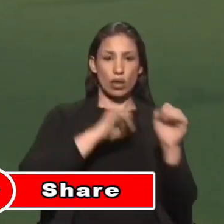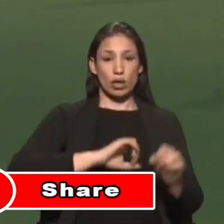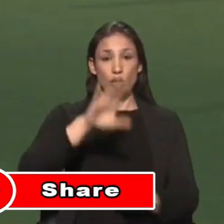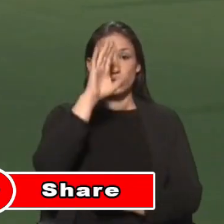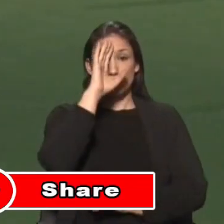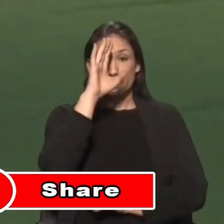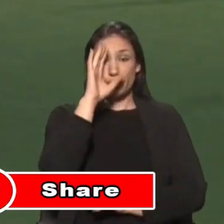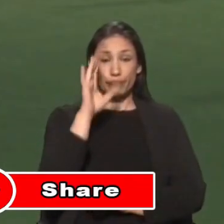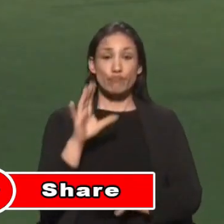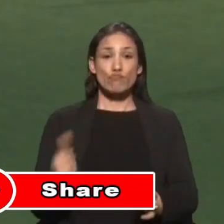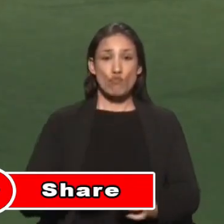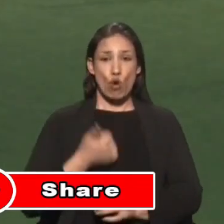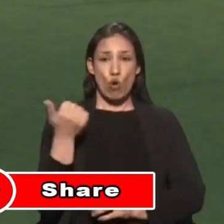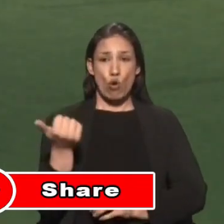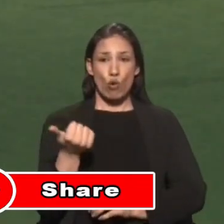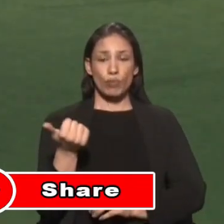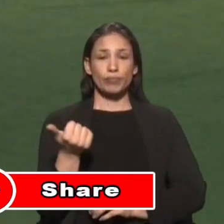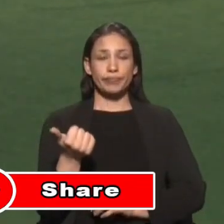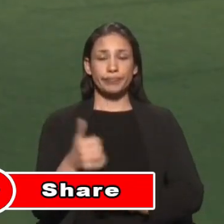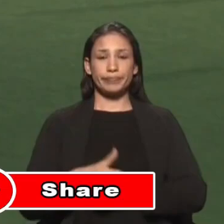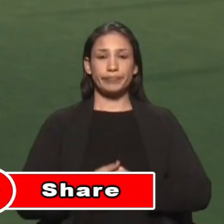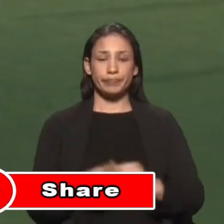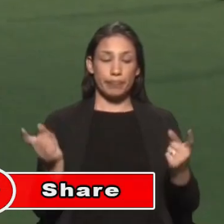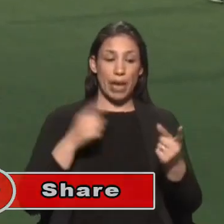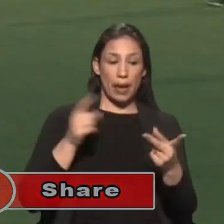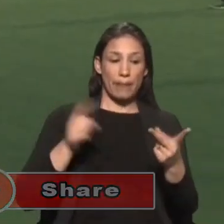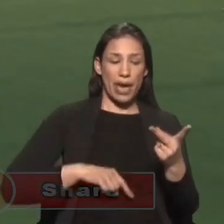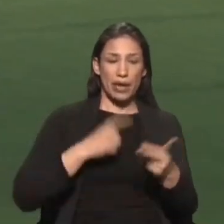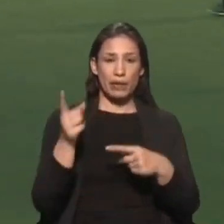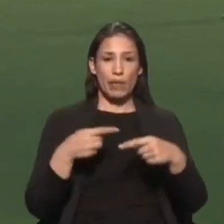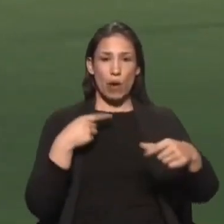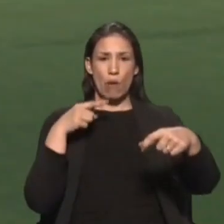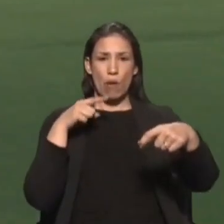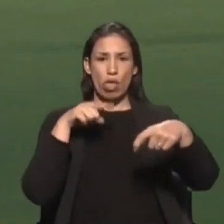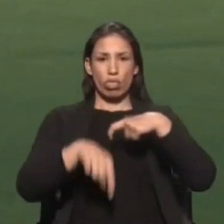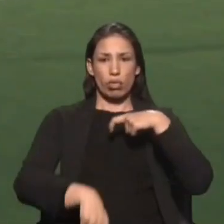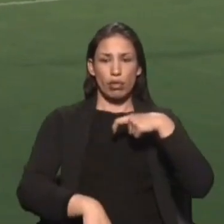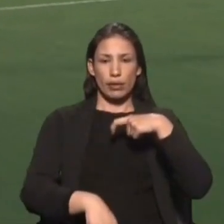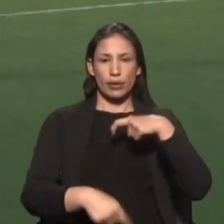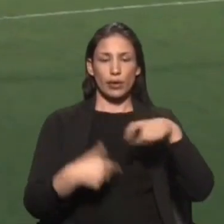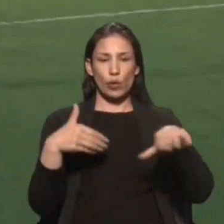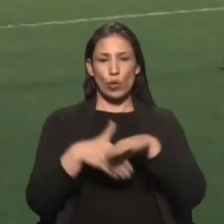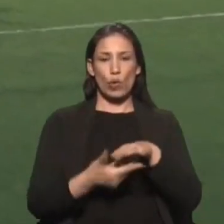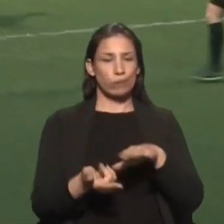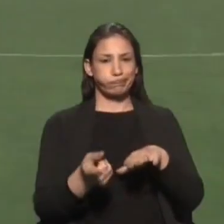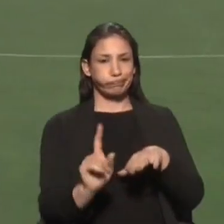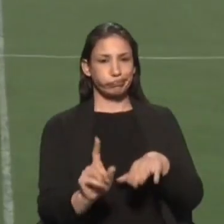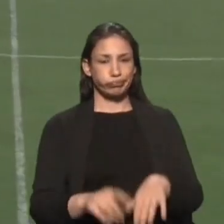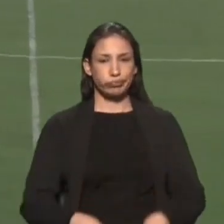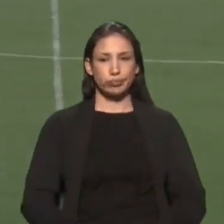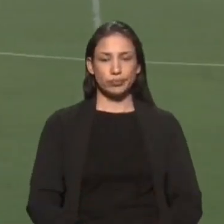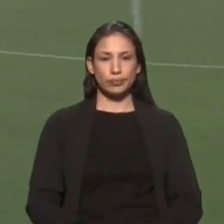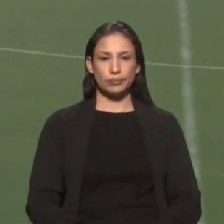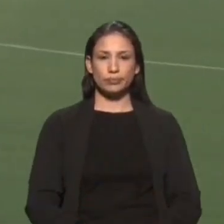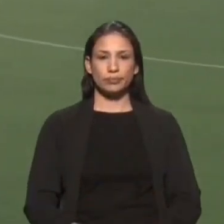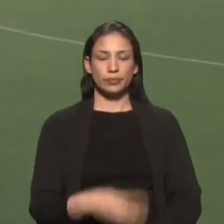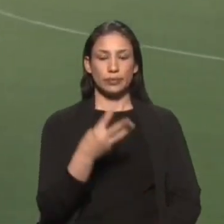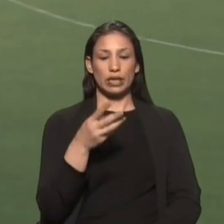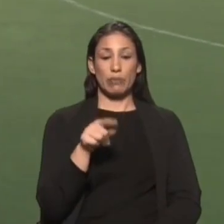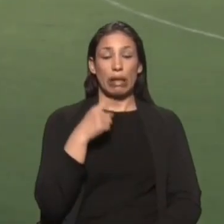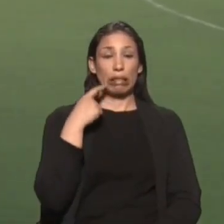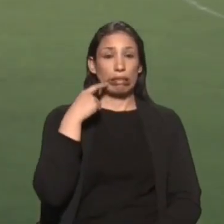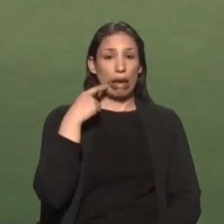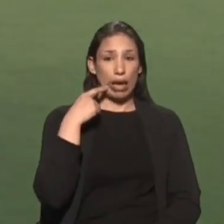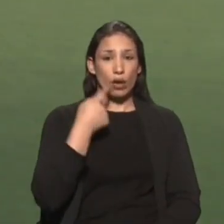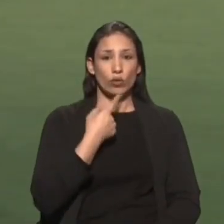Ideal, por duas vezes negou o gol do União. Depois foi o poste que também ajudou a evitar o primeiro gol do encontro. Três minutos depois, de novo o